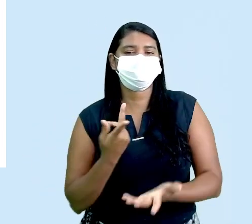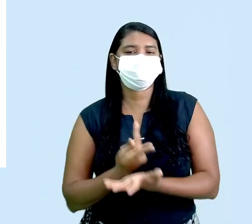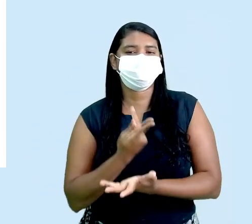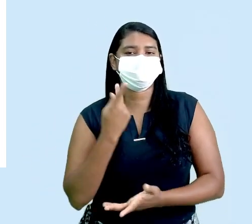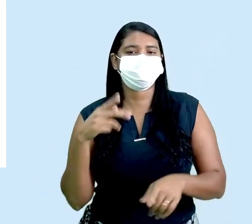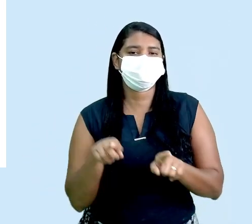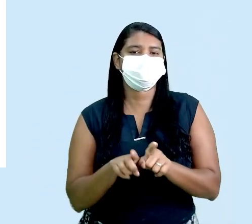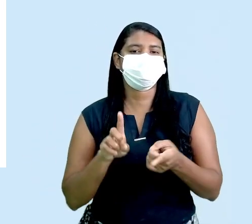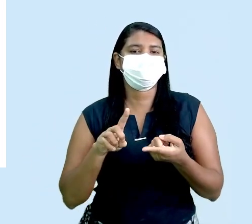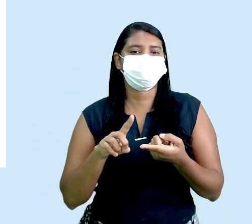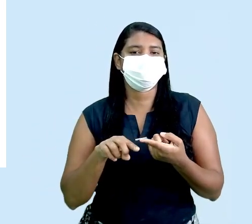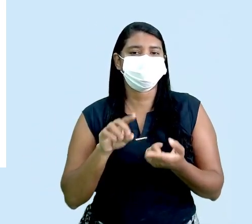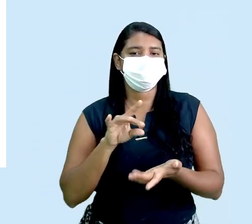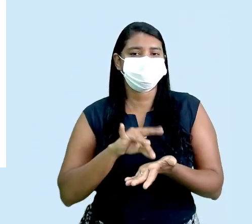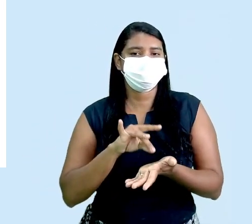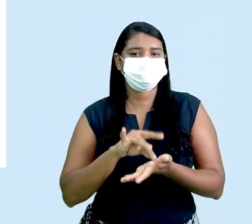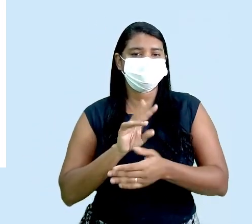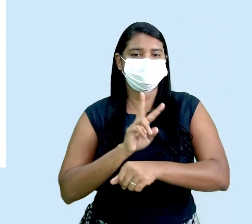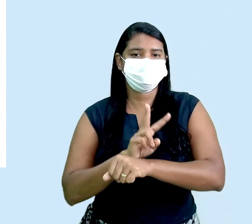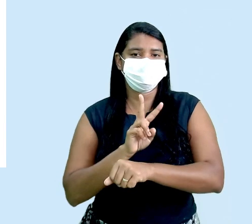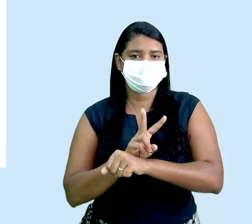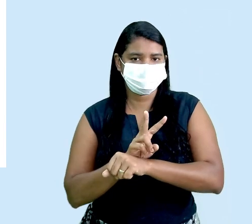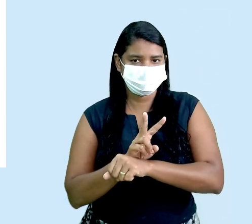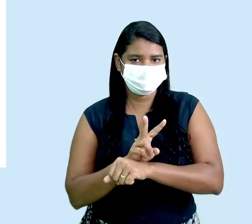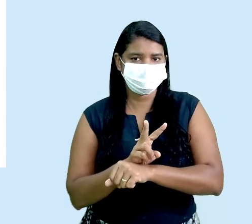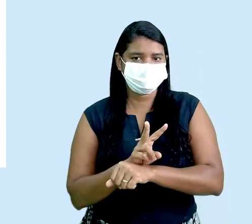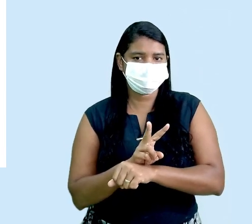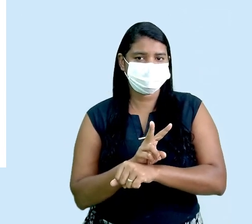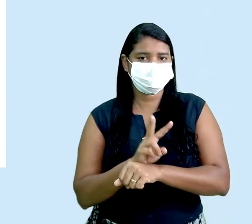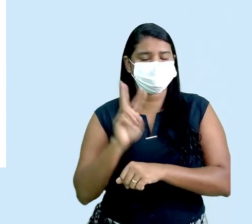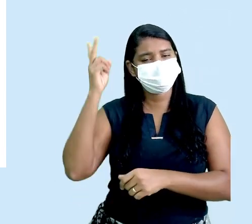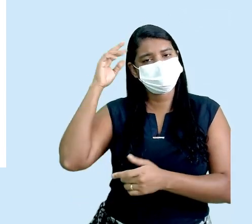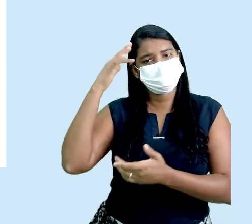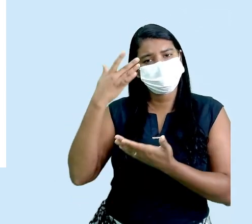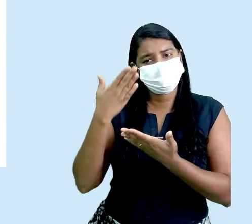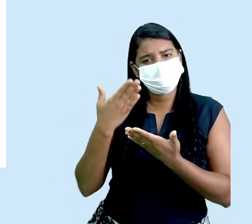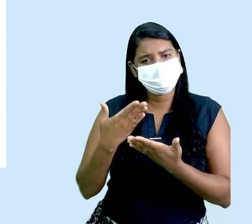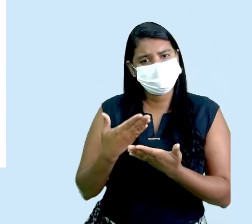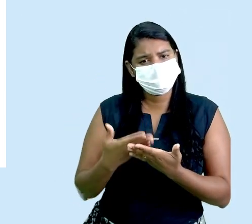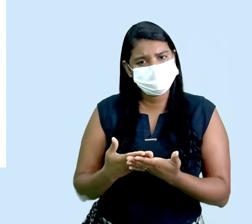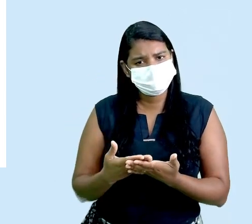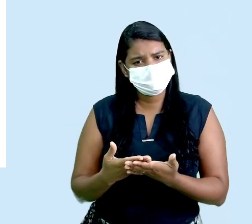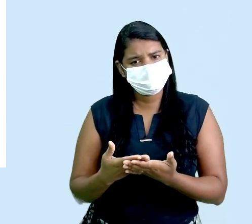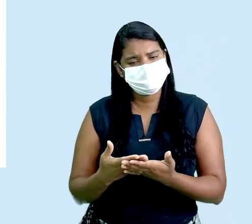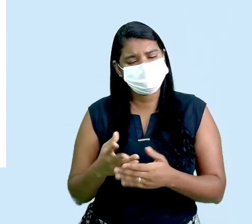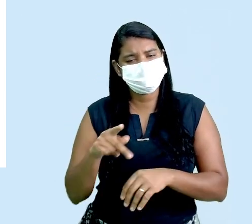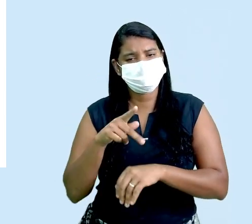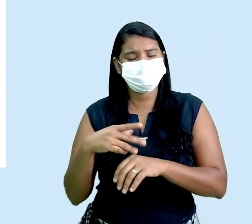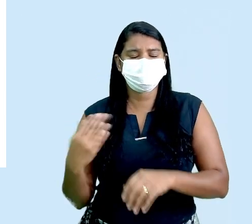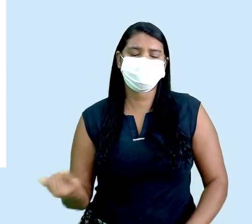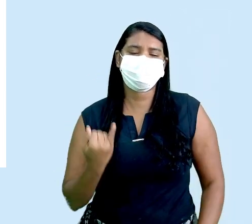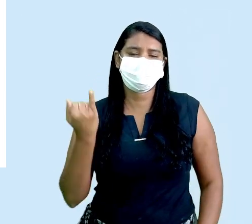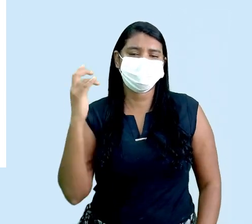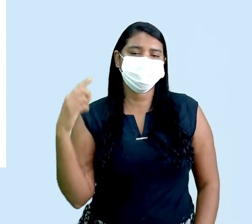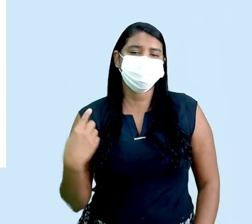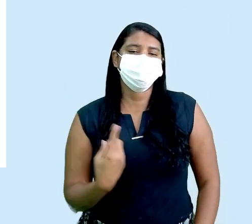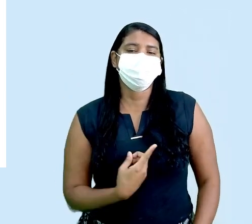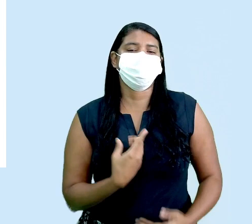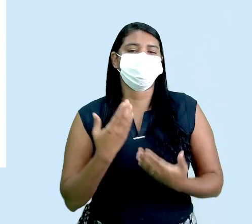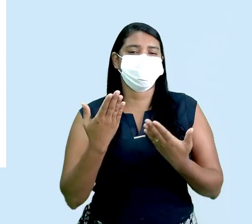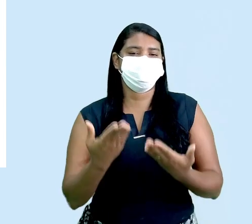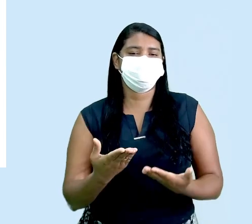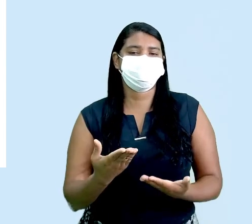mesmas pessoas que trabalhavam pela preservação do patrimônio histórico. Isso foi uma coisa muito importante para a gente, né? E você